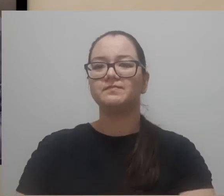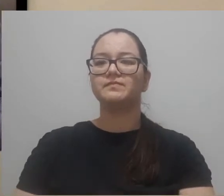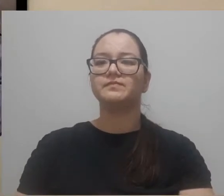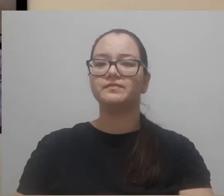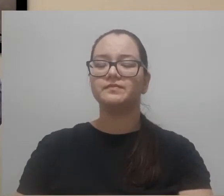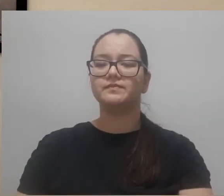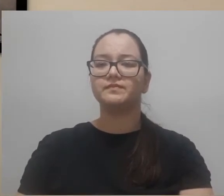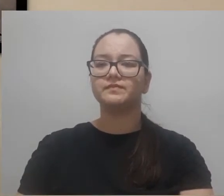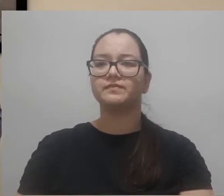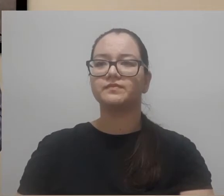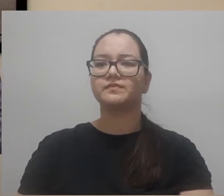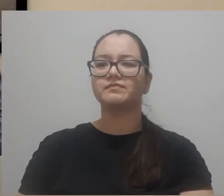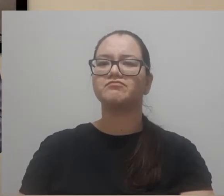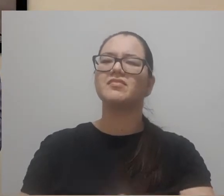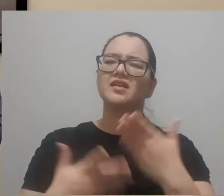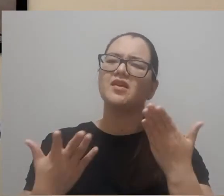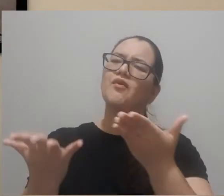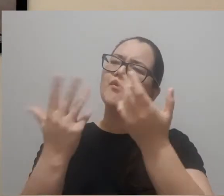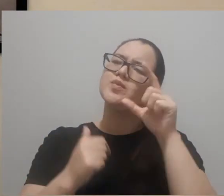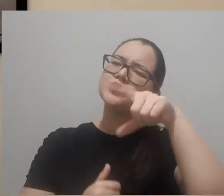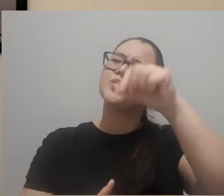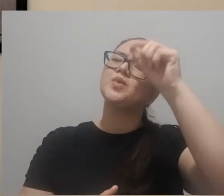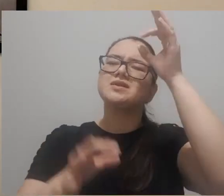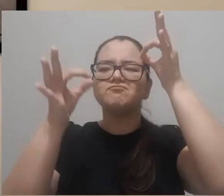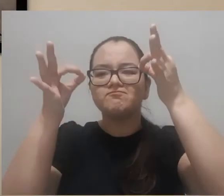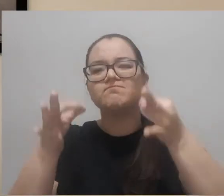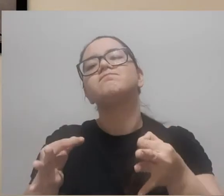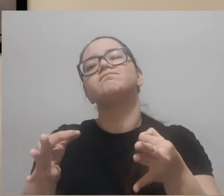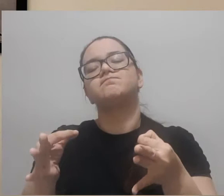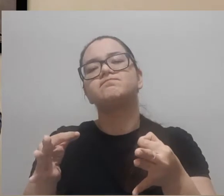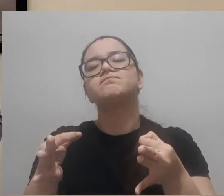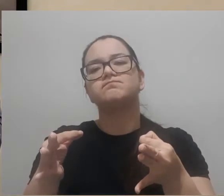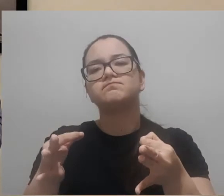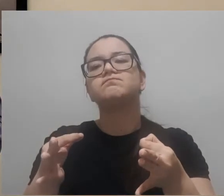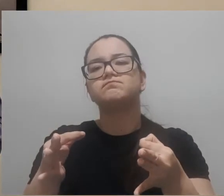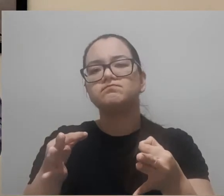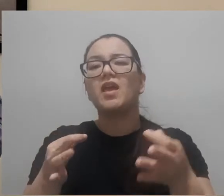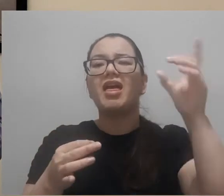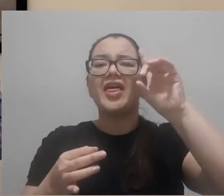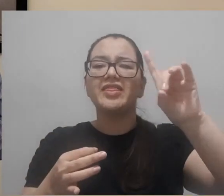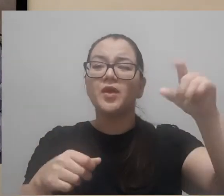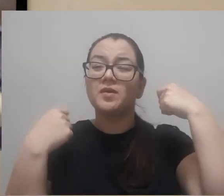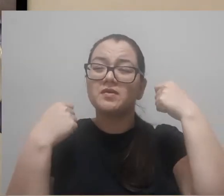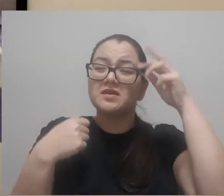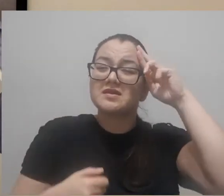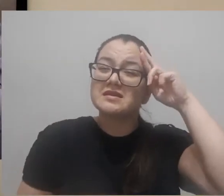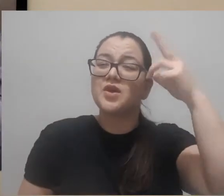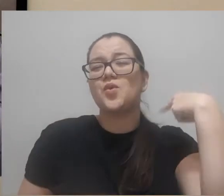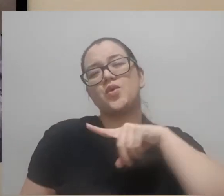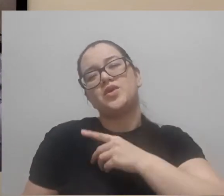Façamos a escolha certa. Que Deus seja o nosso Senhor. Que os